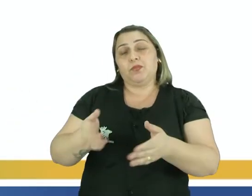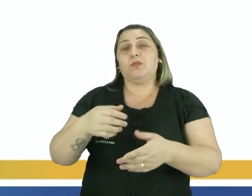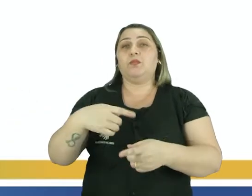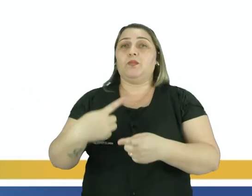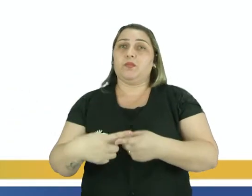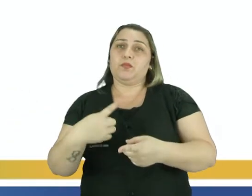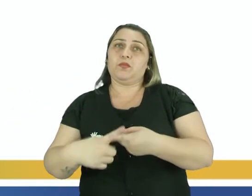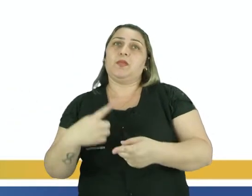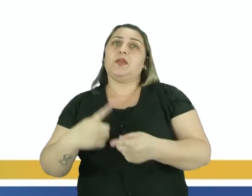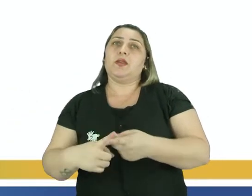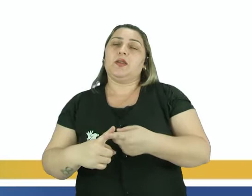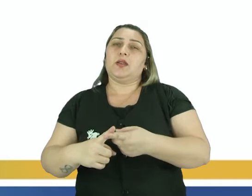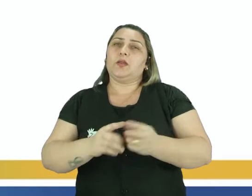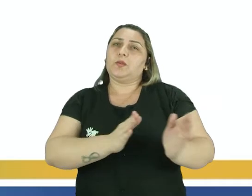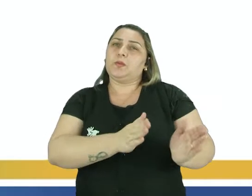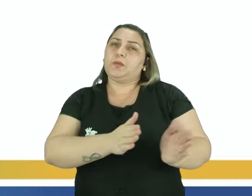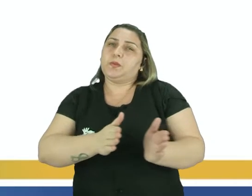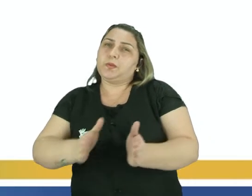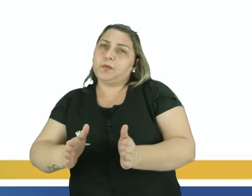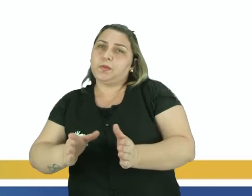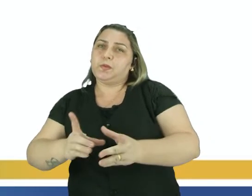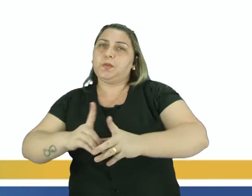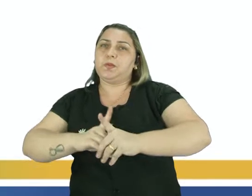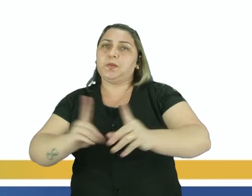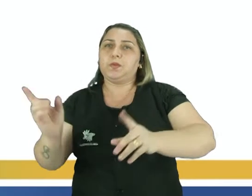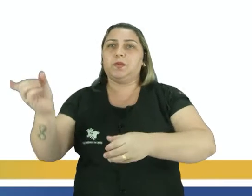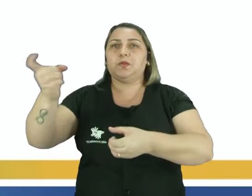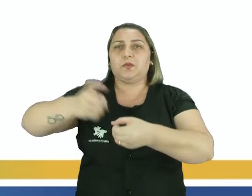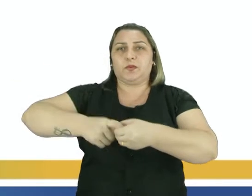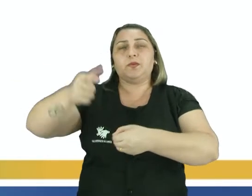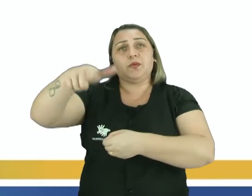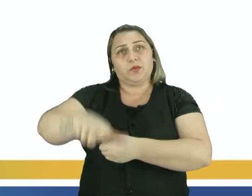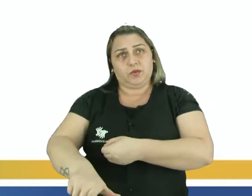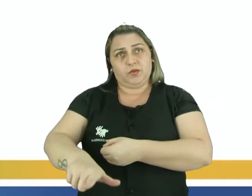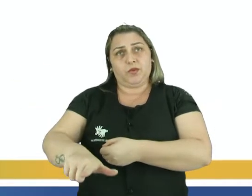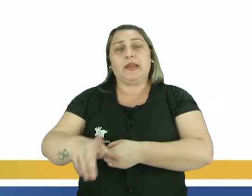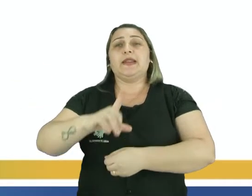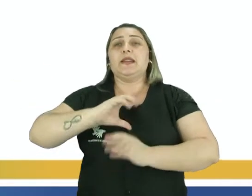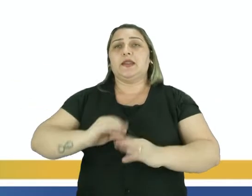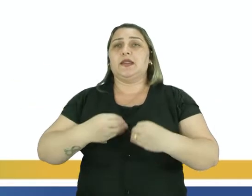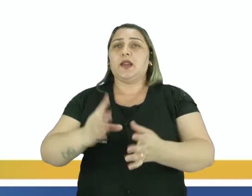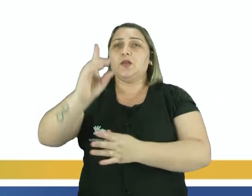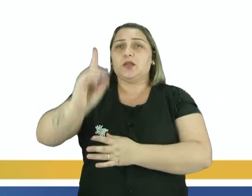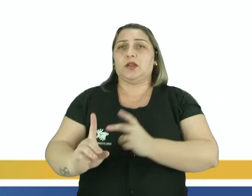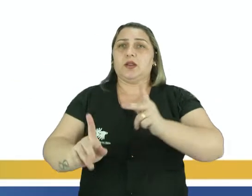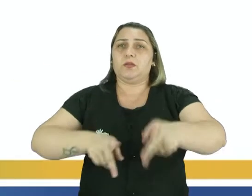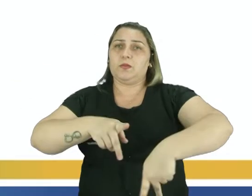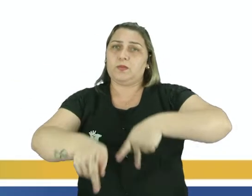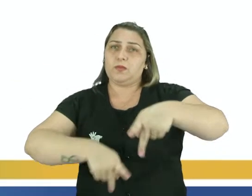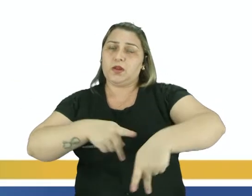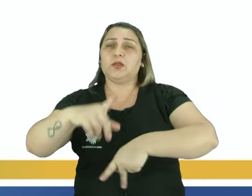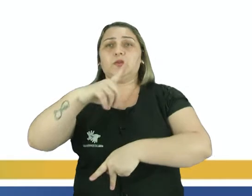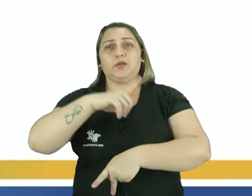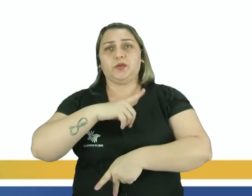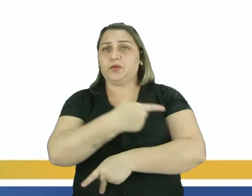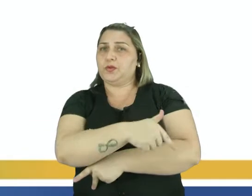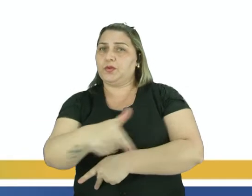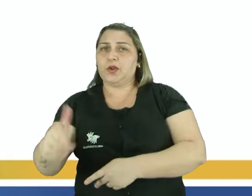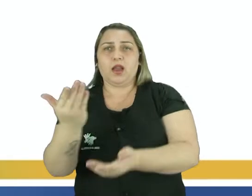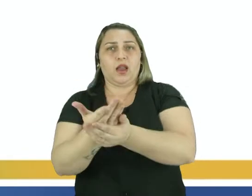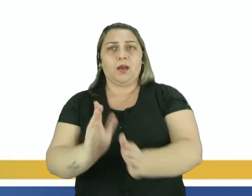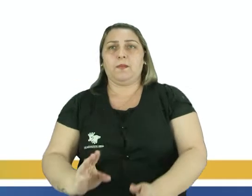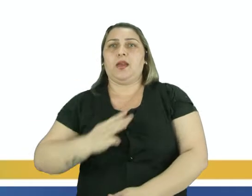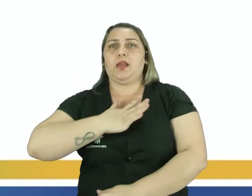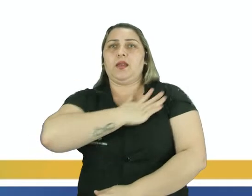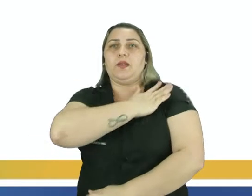ter sido estabelecida nesse processo de redemocratização e dá todos esses direitos que a população não tinha mais